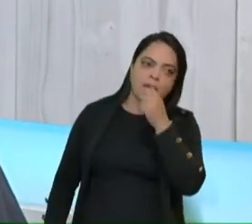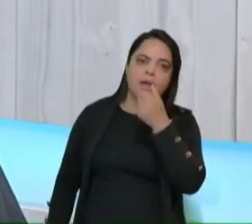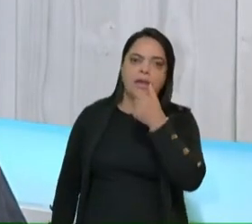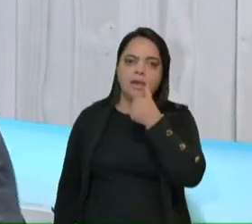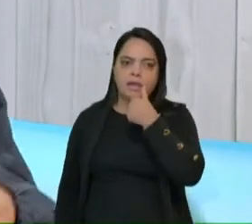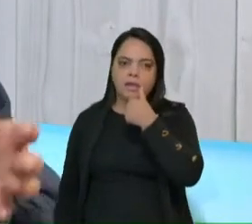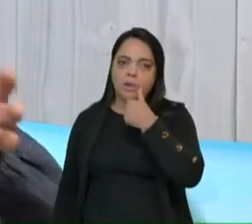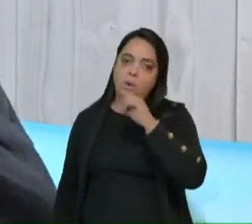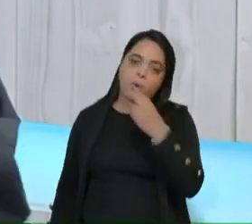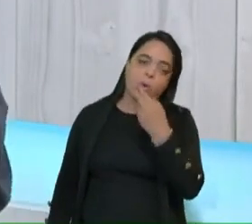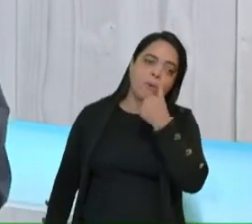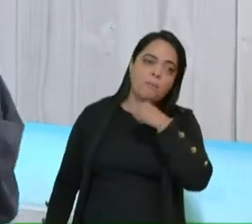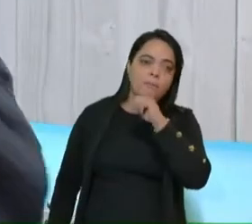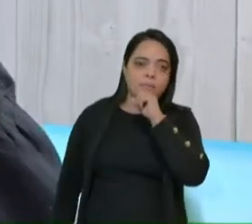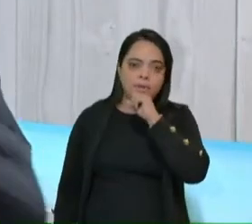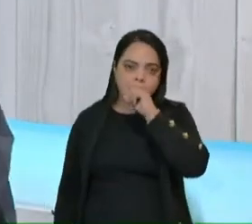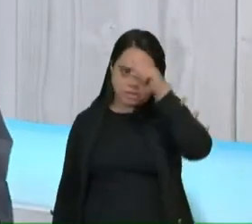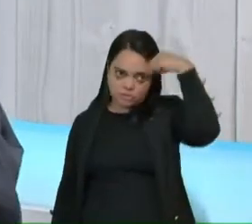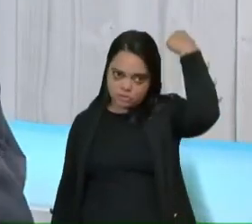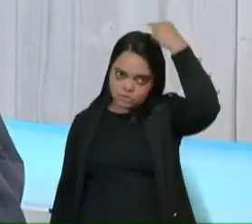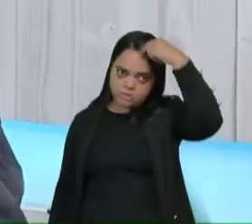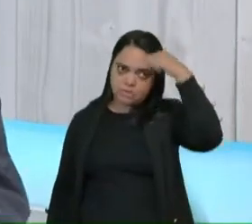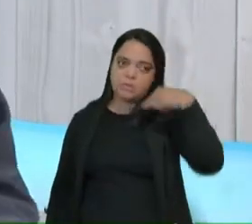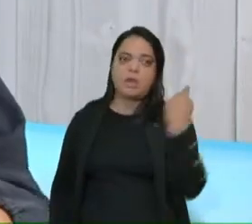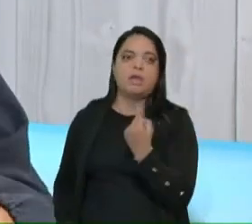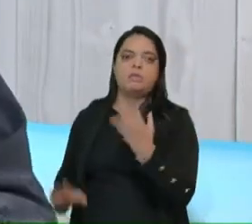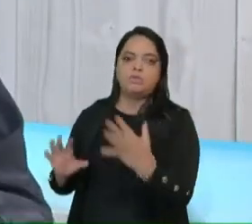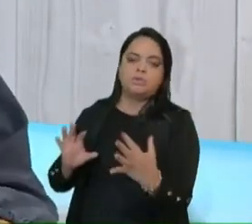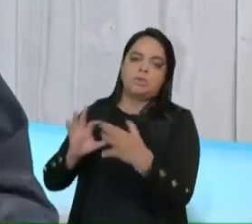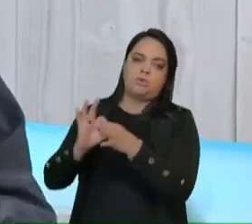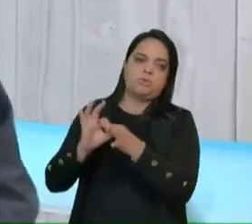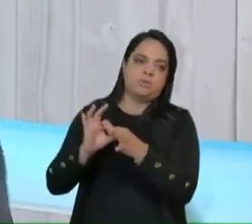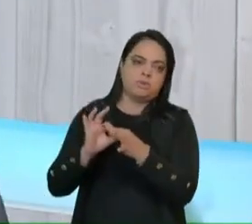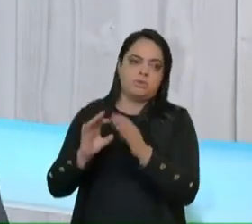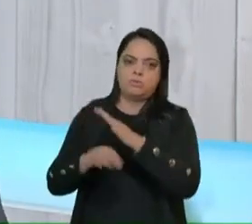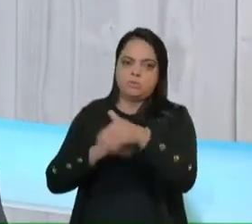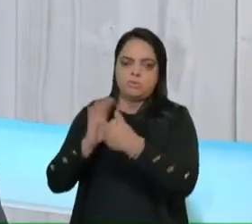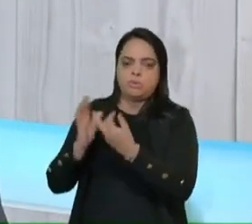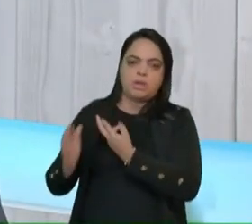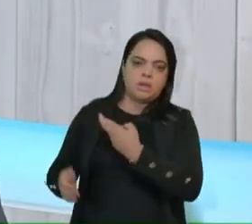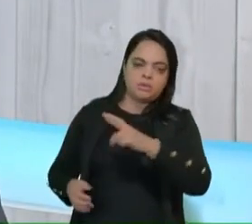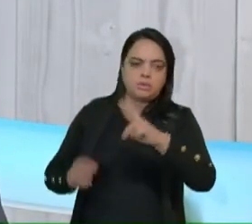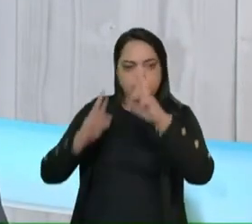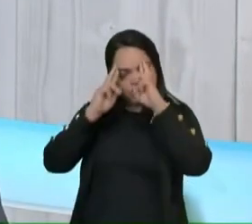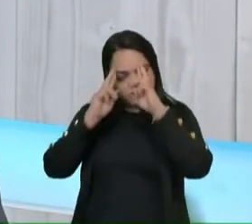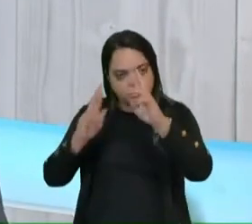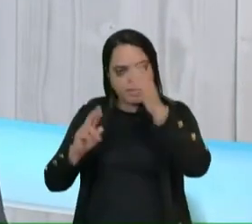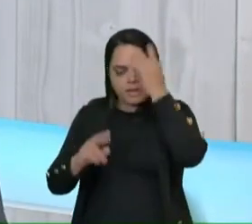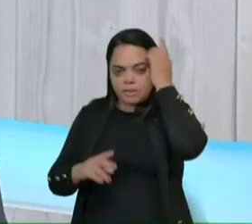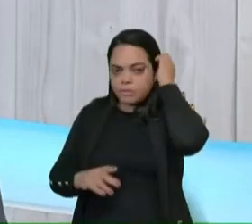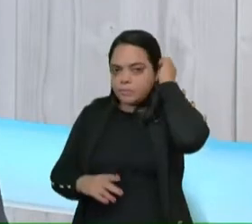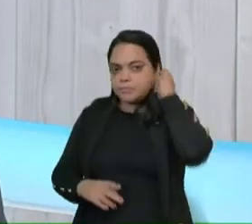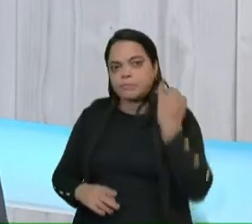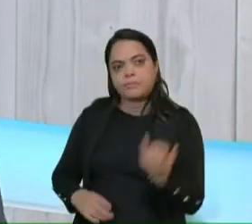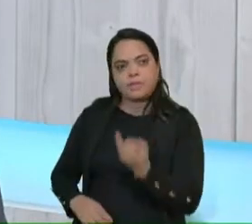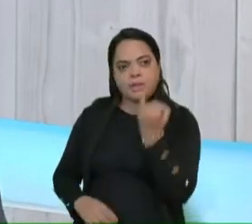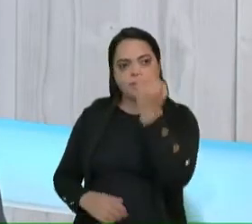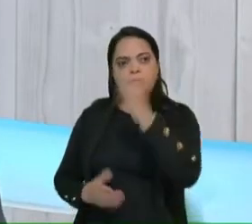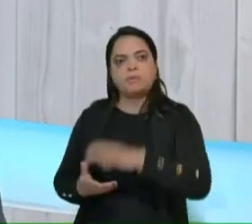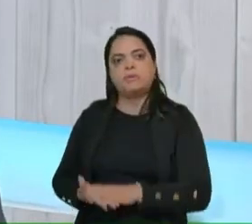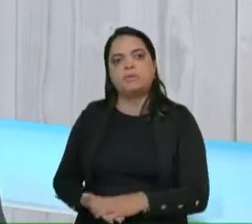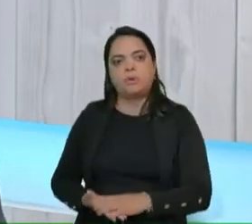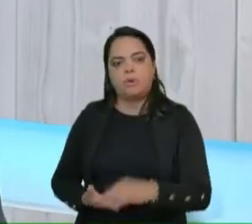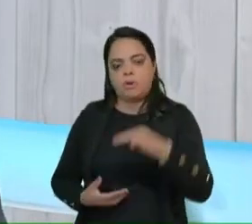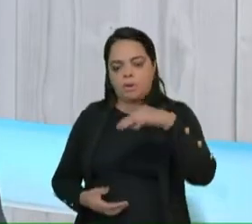né acho que a gente fazendo essa conexão com todas as religiões Com muito respeito que isso é muito importante também né então monges e